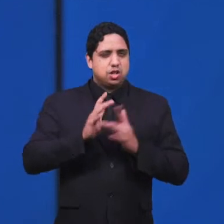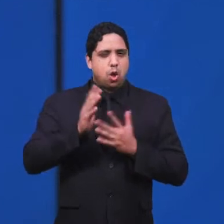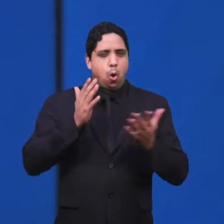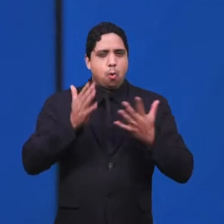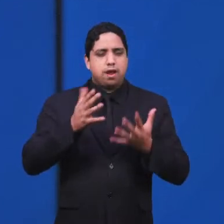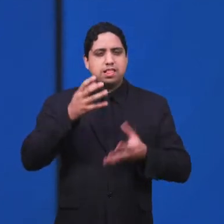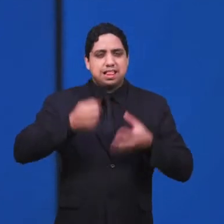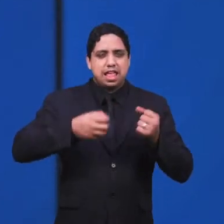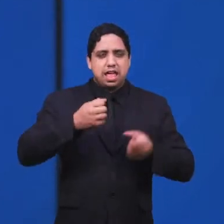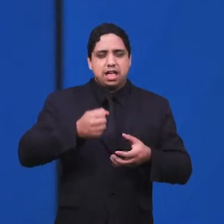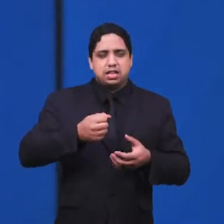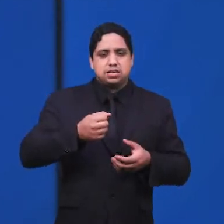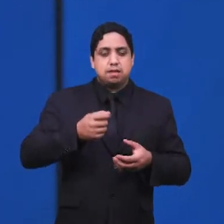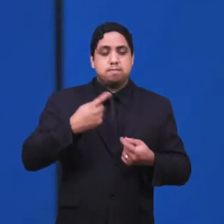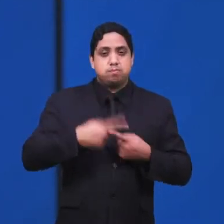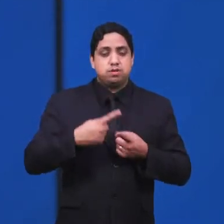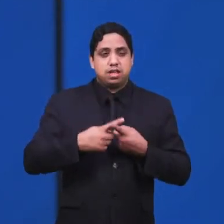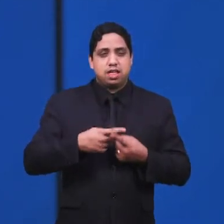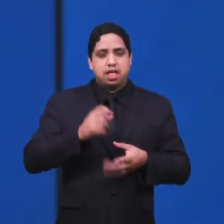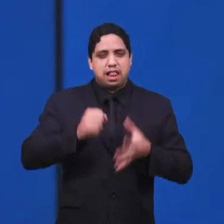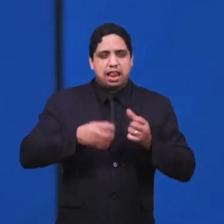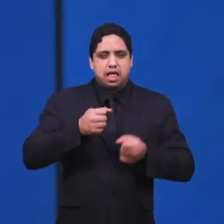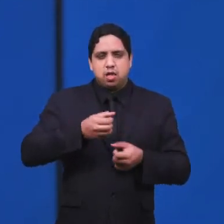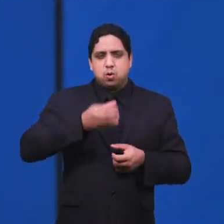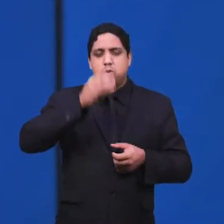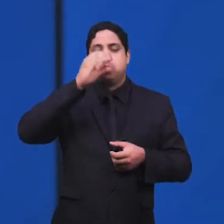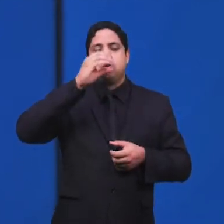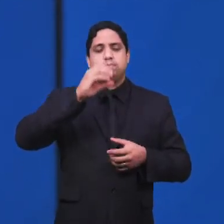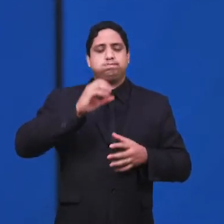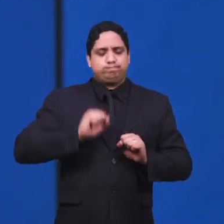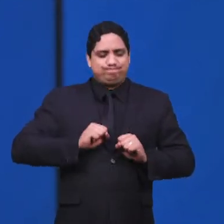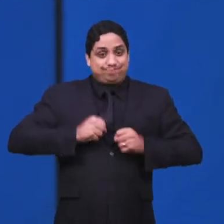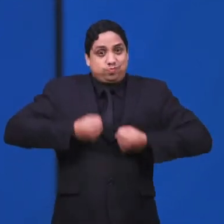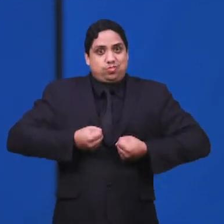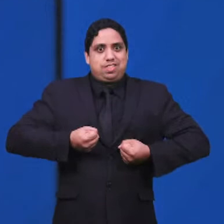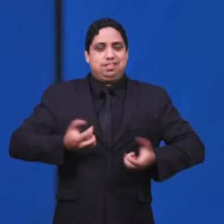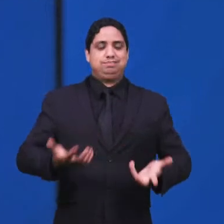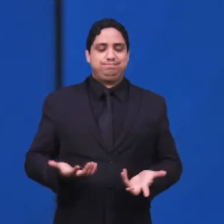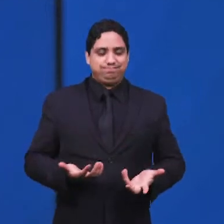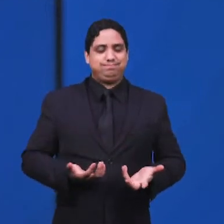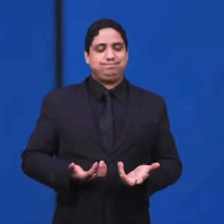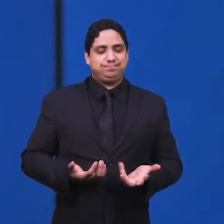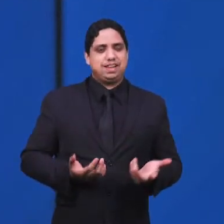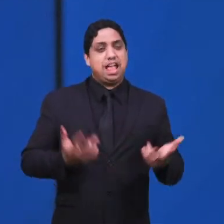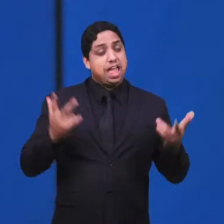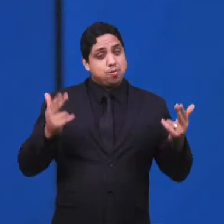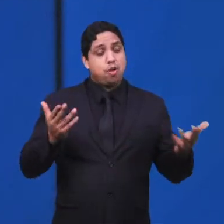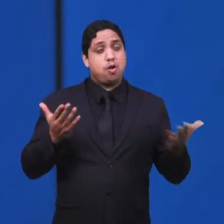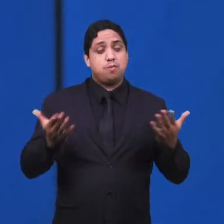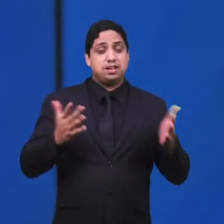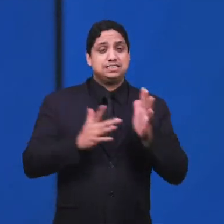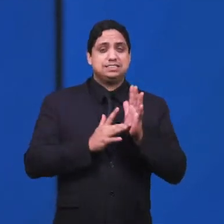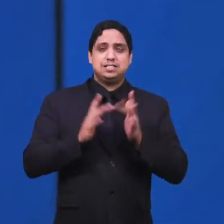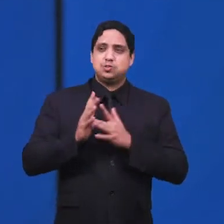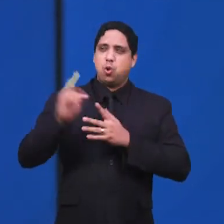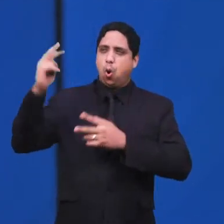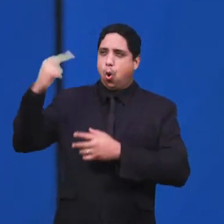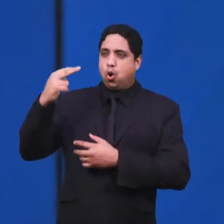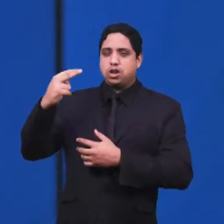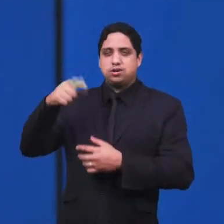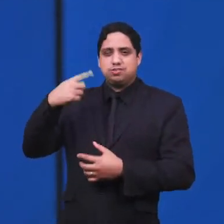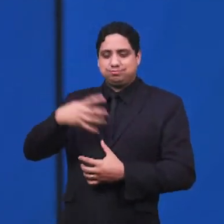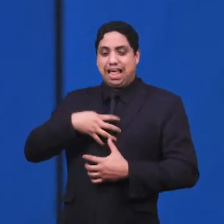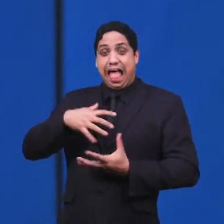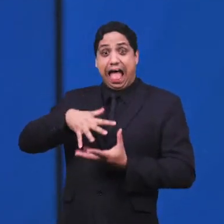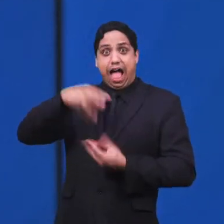é um alimento bem completo, né? Leite e mel, né? São dois alimentos completos. Então, a maneira do Senhor nos olhar é exatamente isso, ela nos